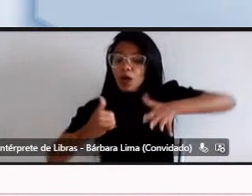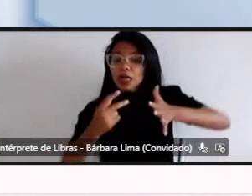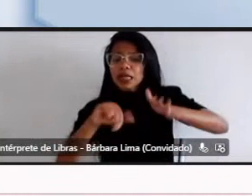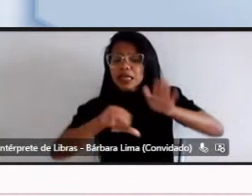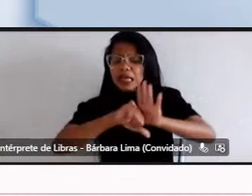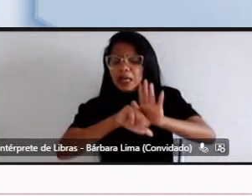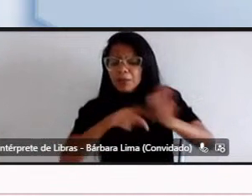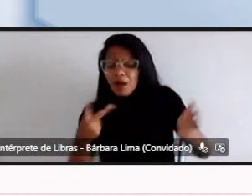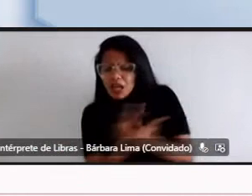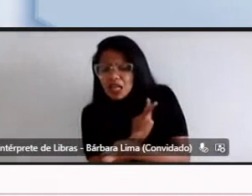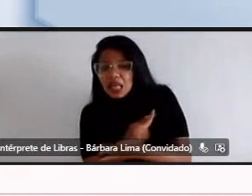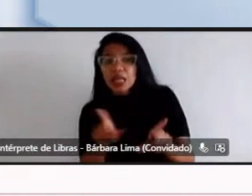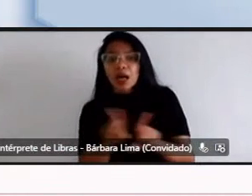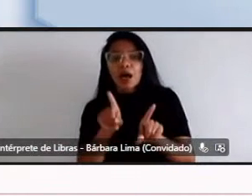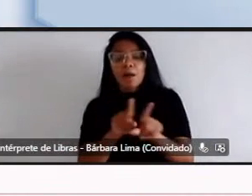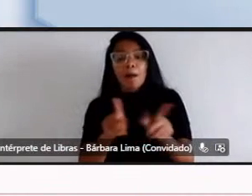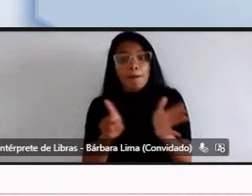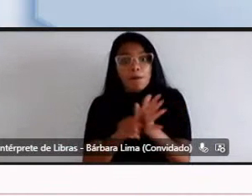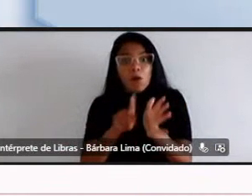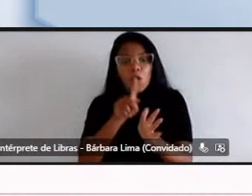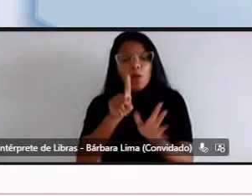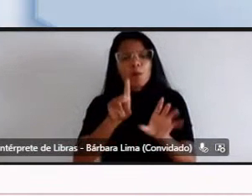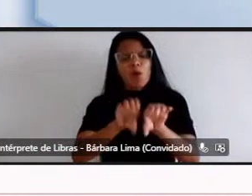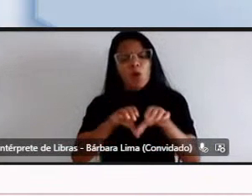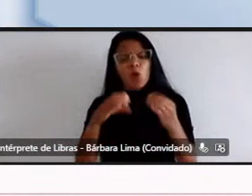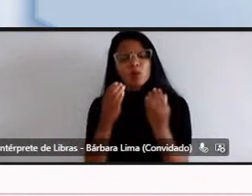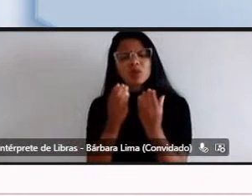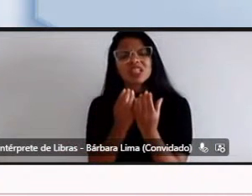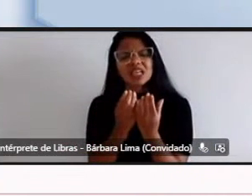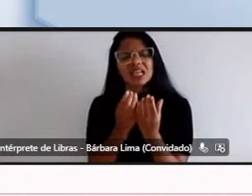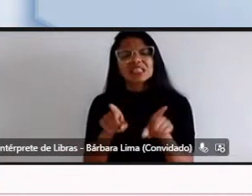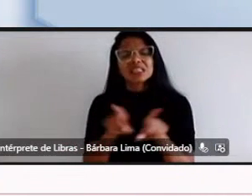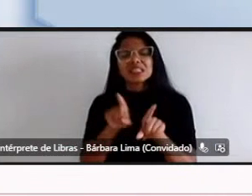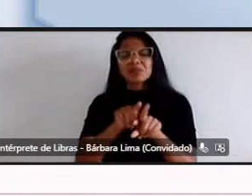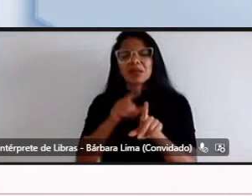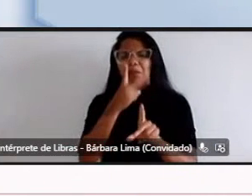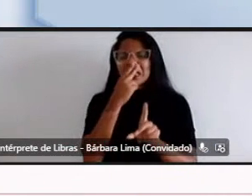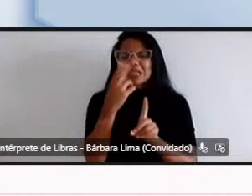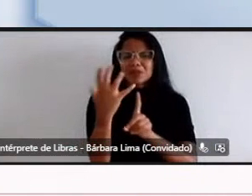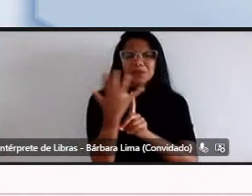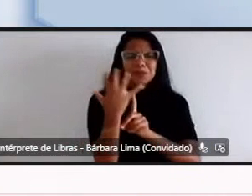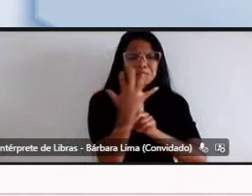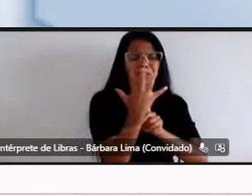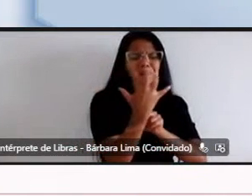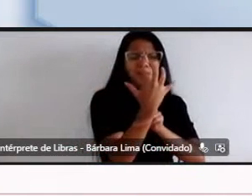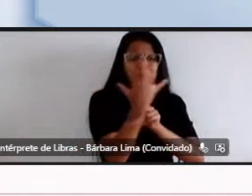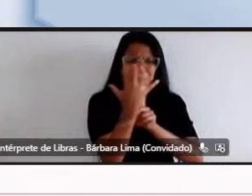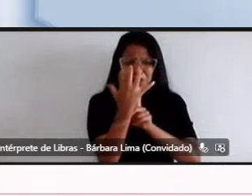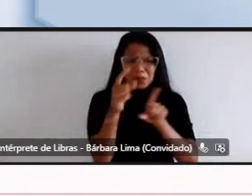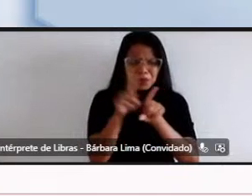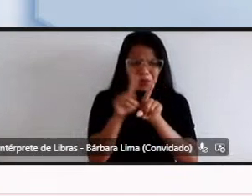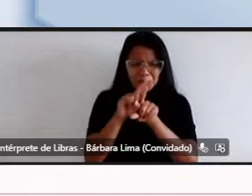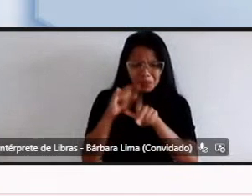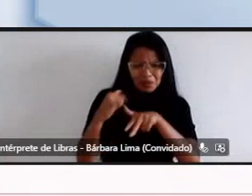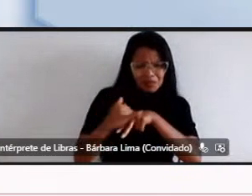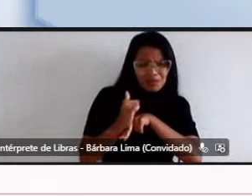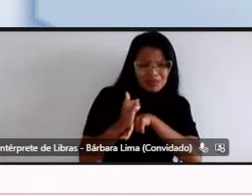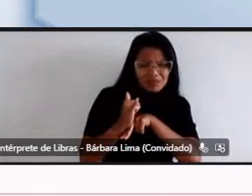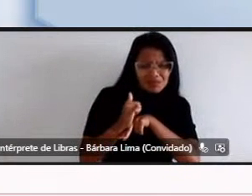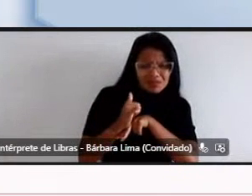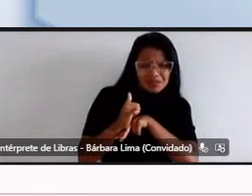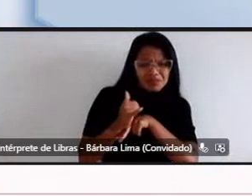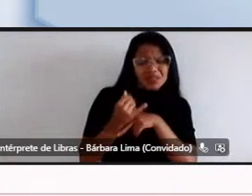própria comunidade local se sente afetada e se sente também vítima indireta desses